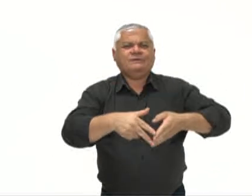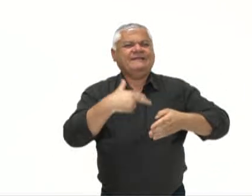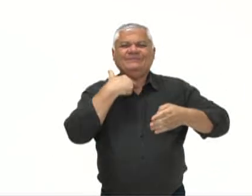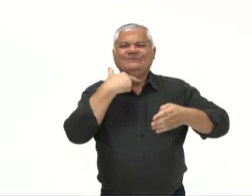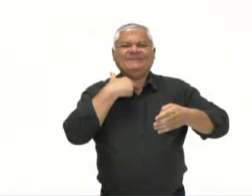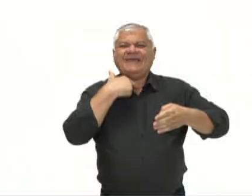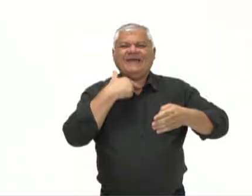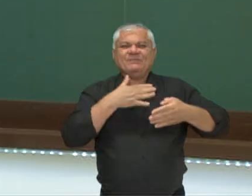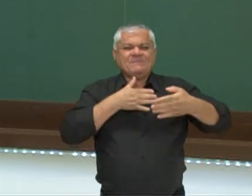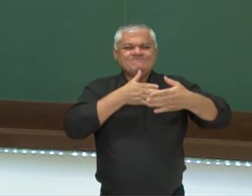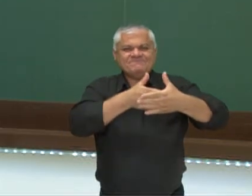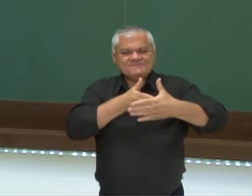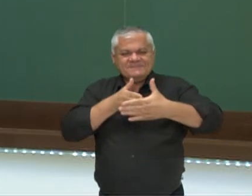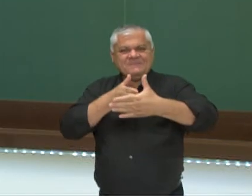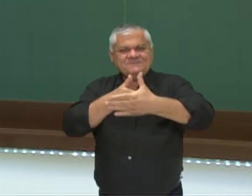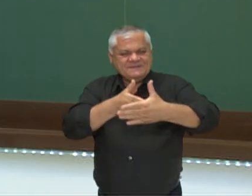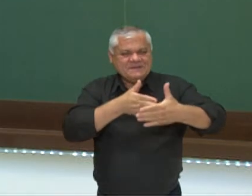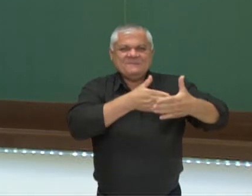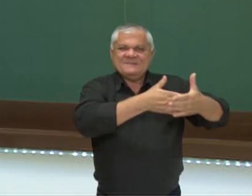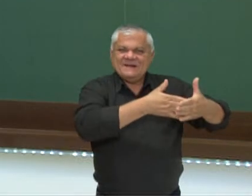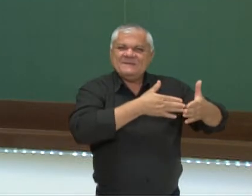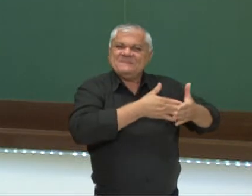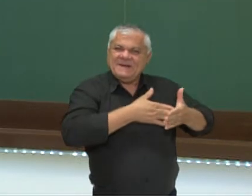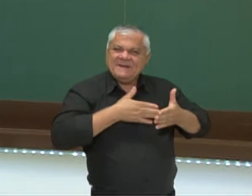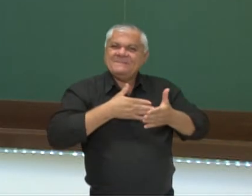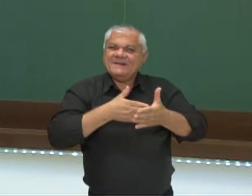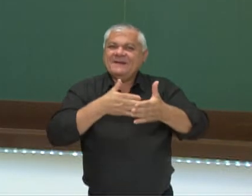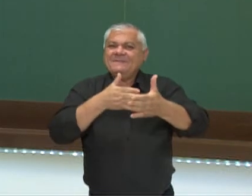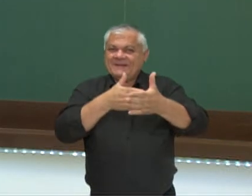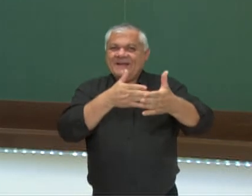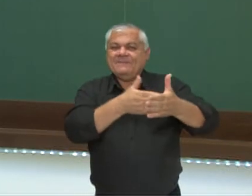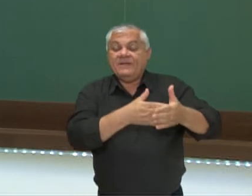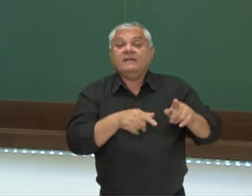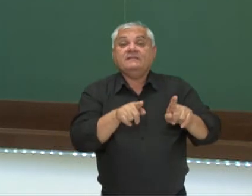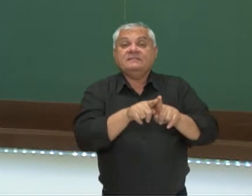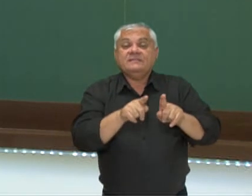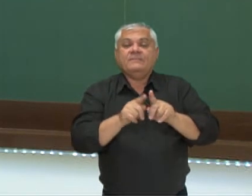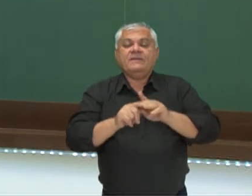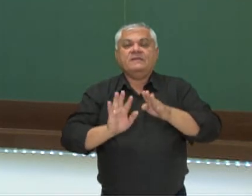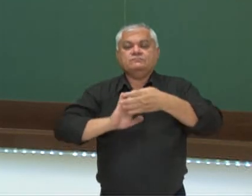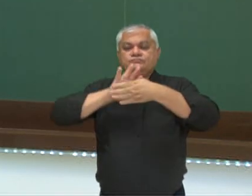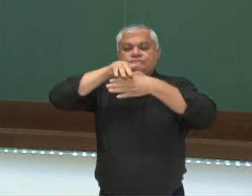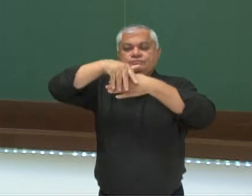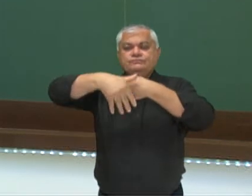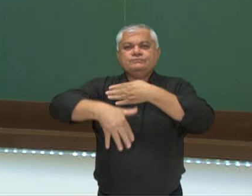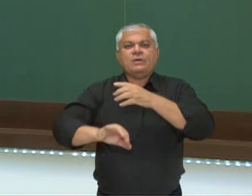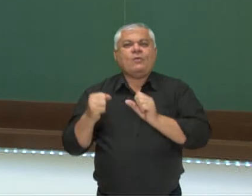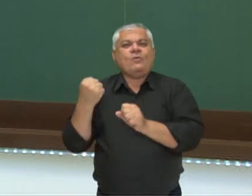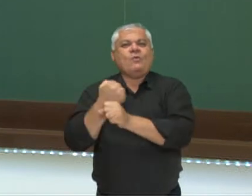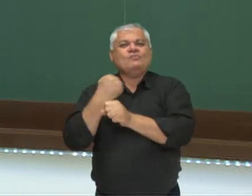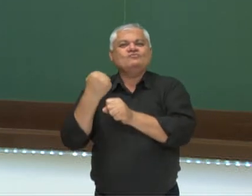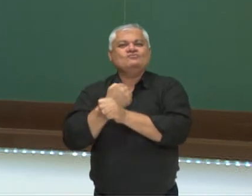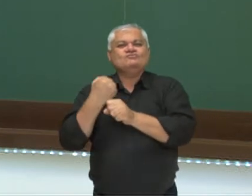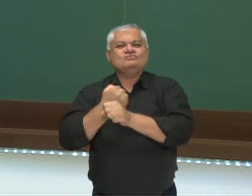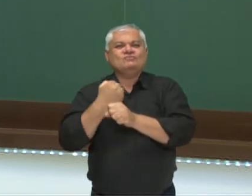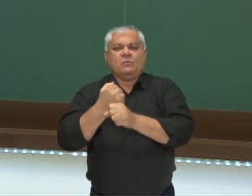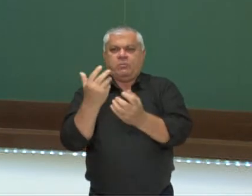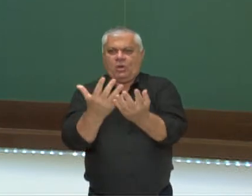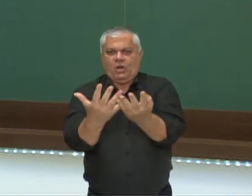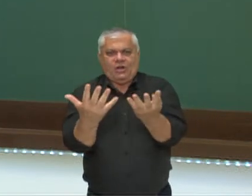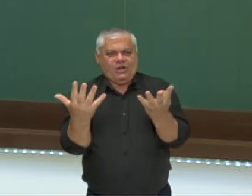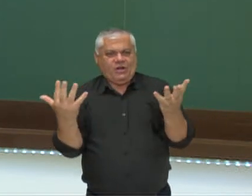serem transpostas. Não apenas as barreiras geográficas, mas também as usinas hidrelétricas que são construídas ao longo desses